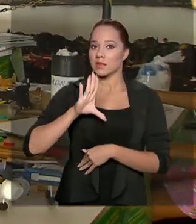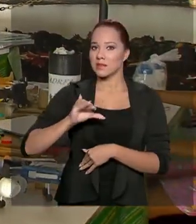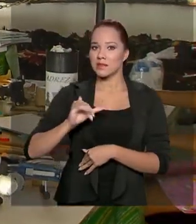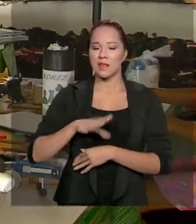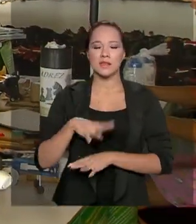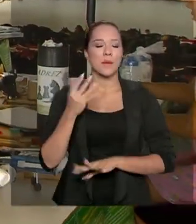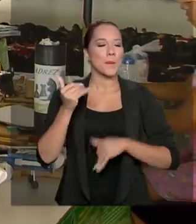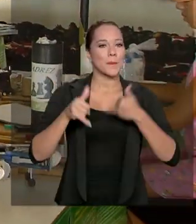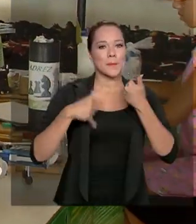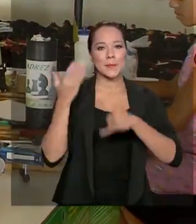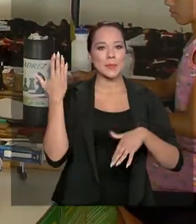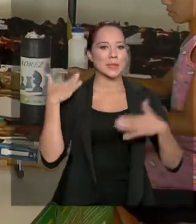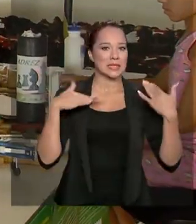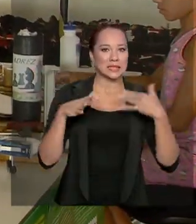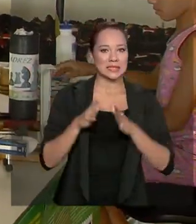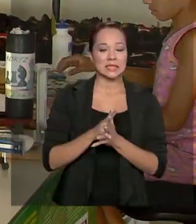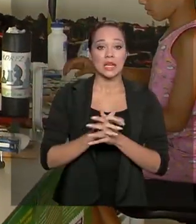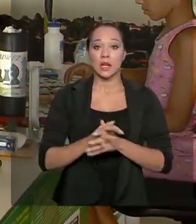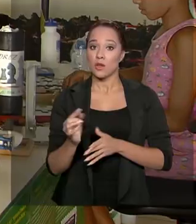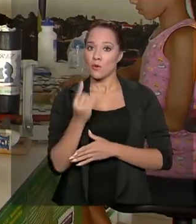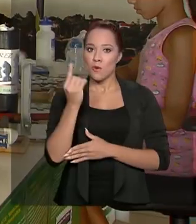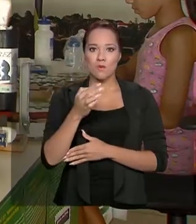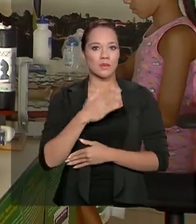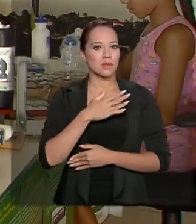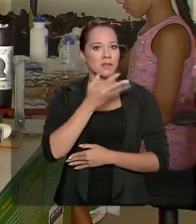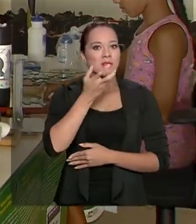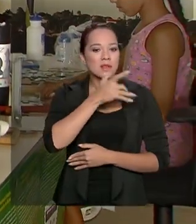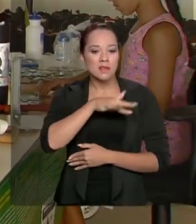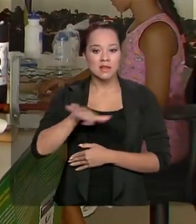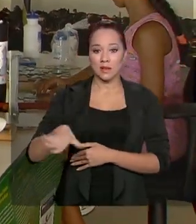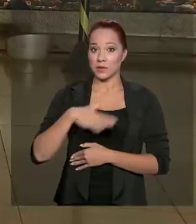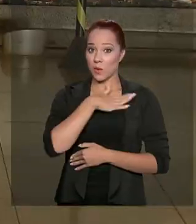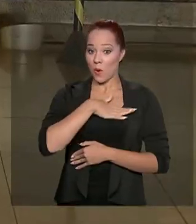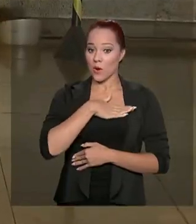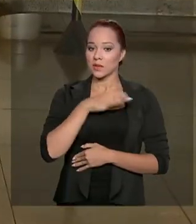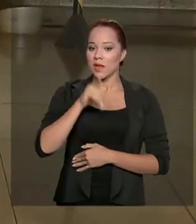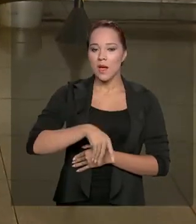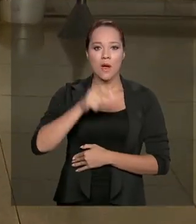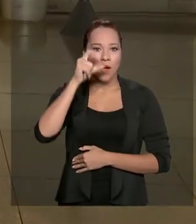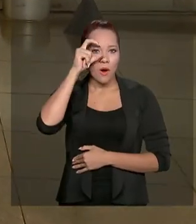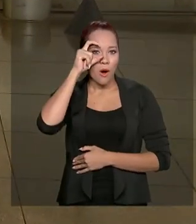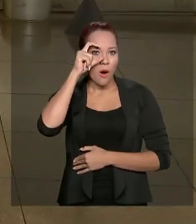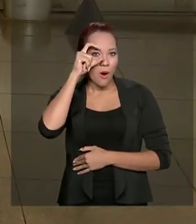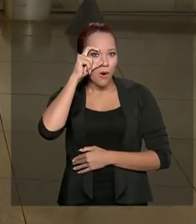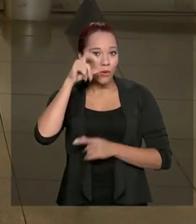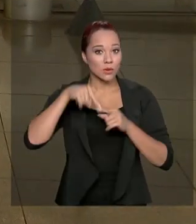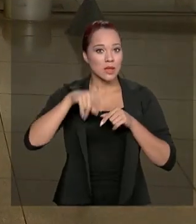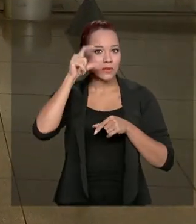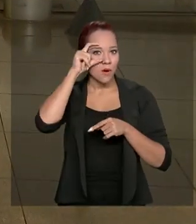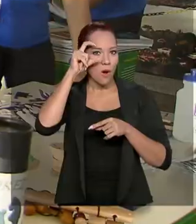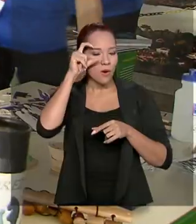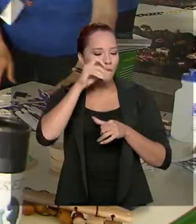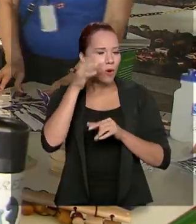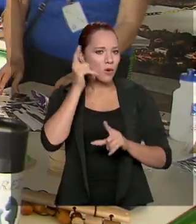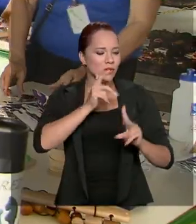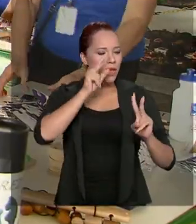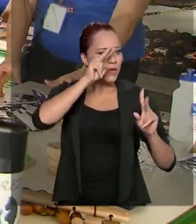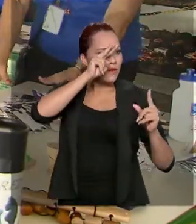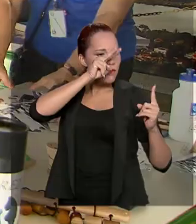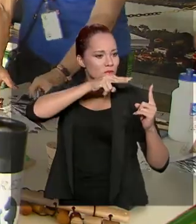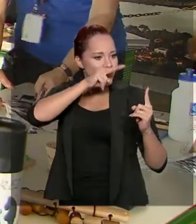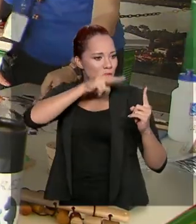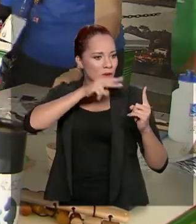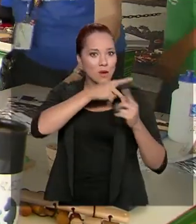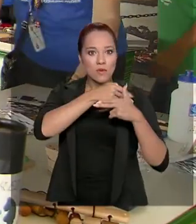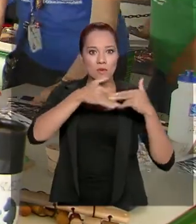diversão. Um dos itens que tem agradado a criançada são esses óculos. Com eles, elas conseguem ver projeções